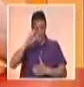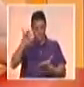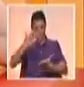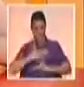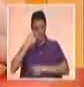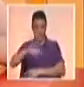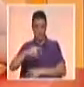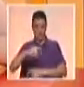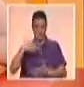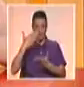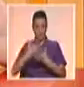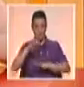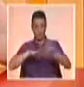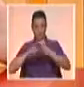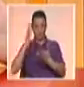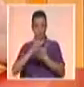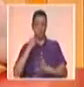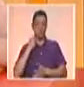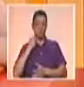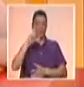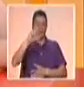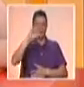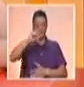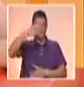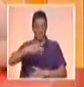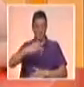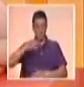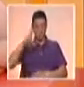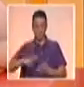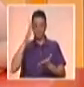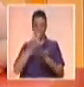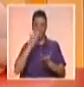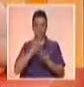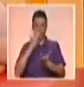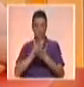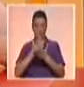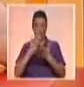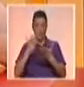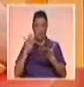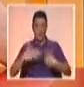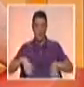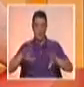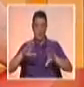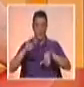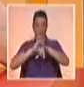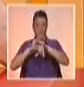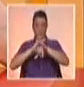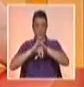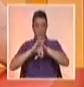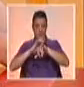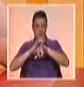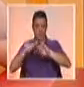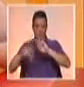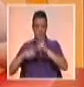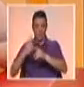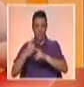permite ter, estão afetos ao curso de Língua Gestual Portuguesa. Só? Só. E às portanto, vezes... não existe essa sensibilidade logo a nível do poder